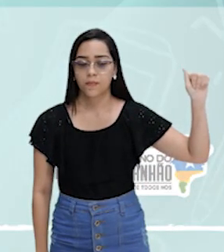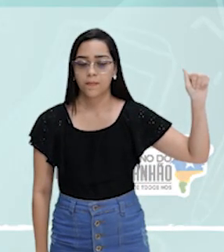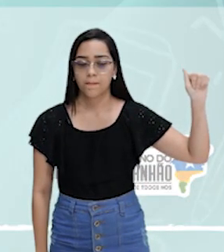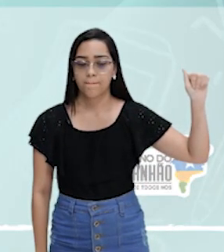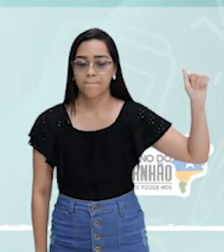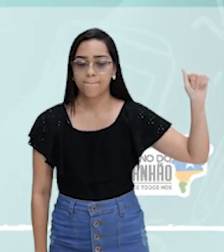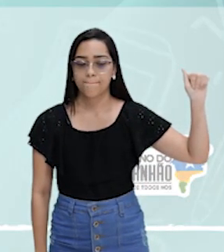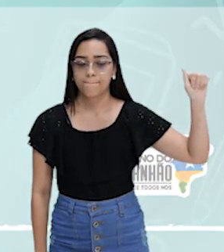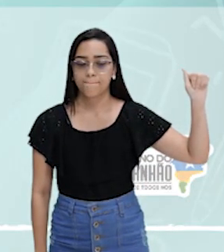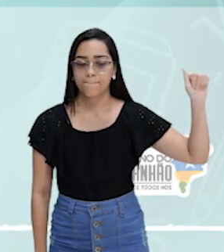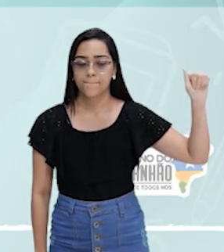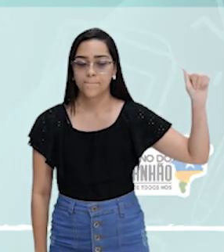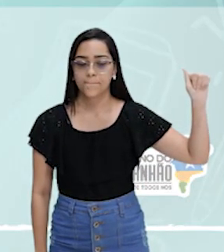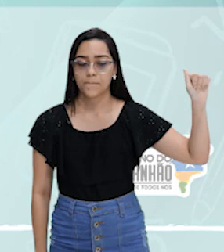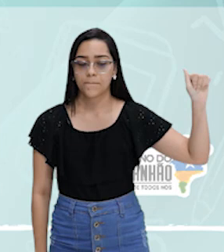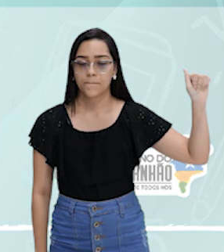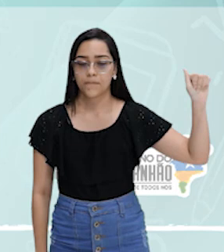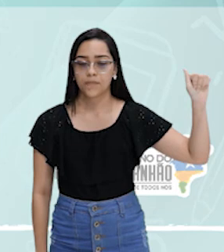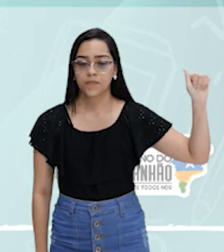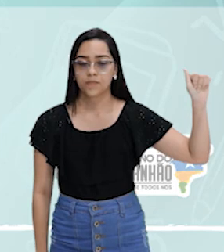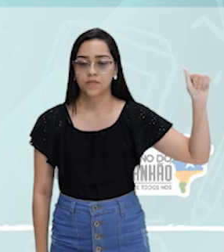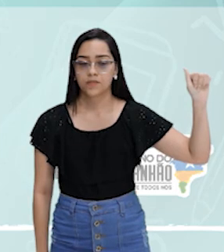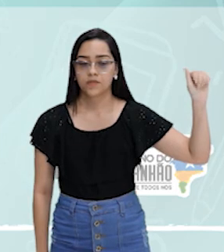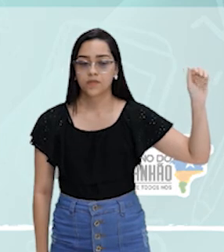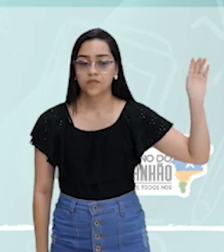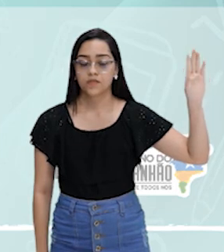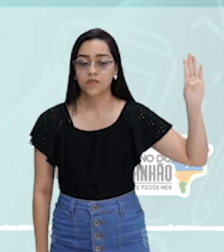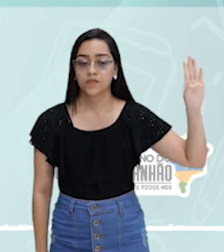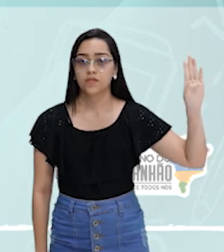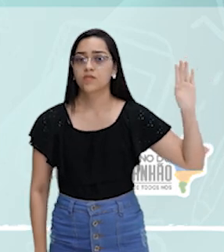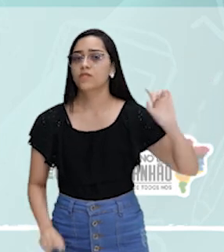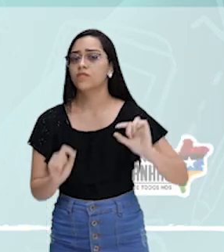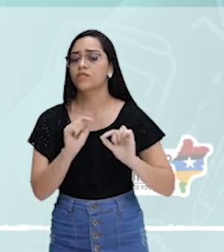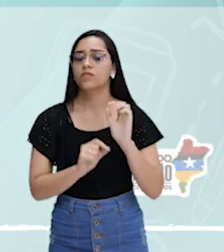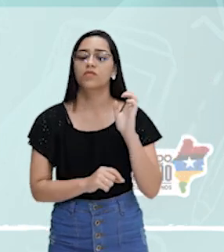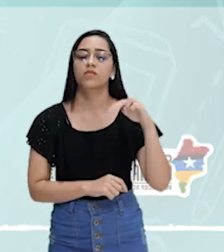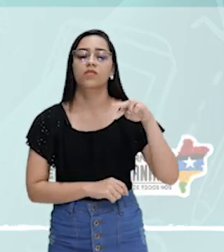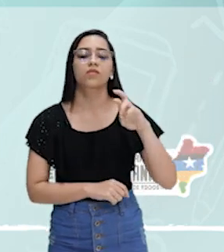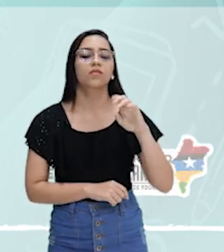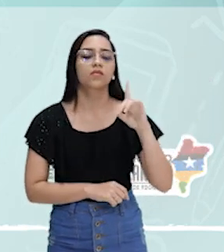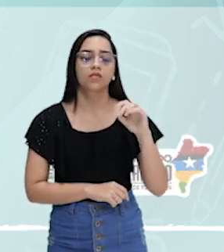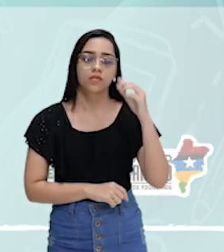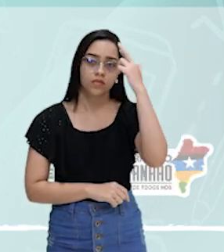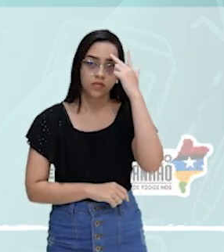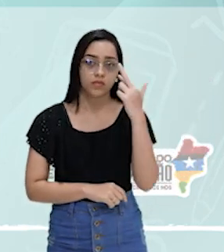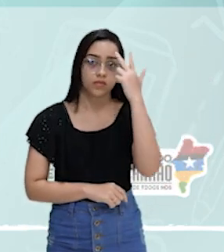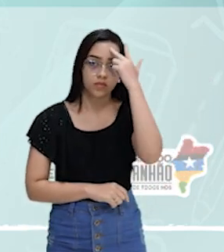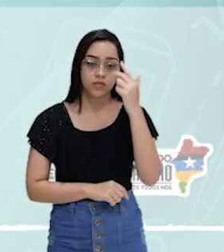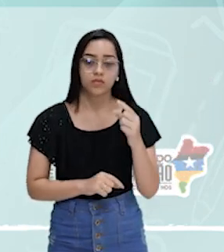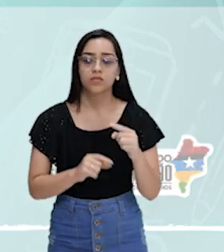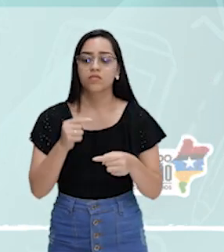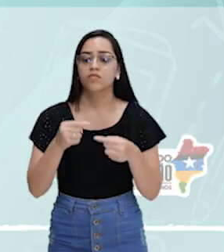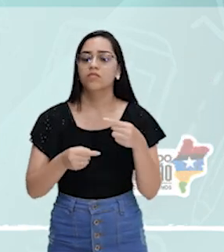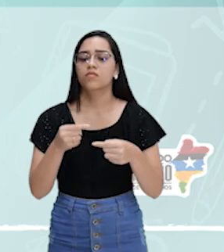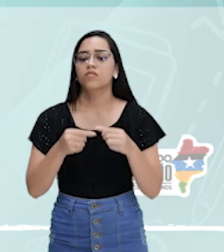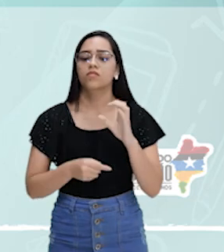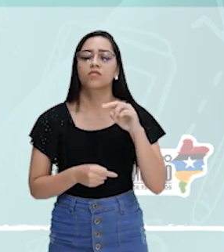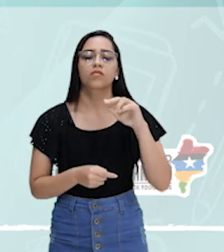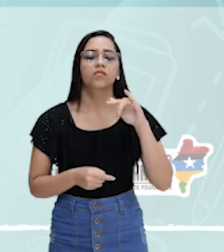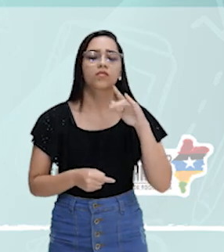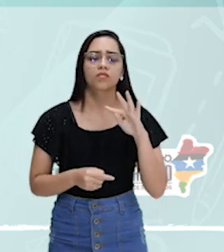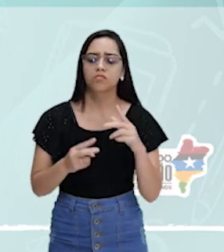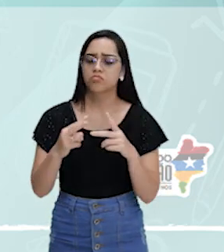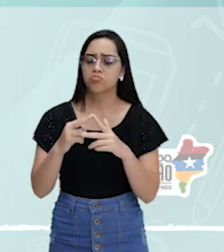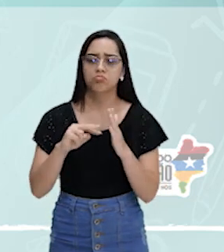marcante, esclarecendo o conflito e enredo da história. Gente, enredo é a história em si. E o conflito não quer